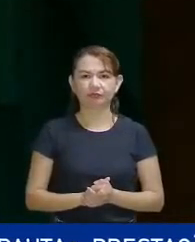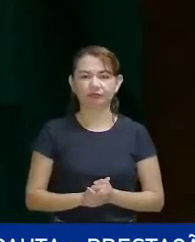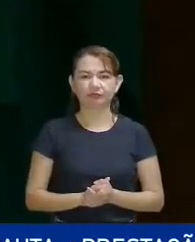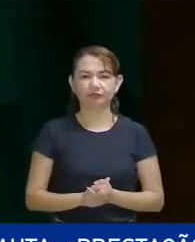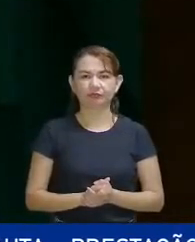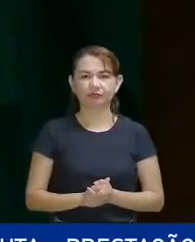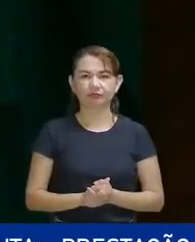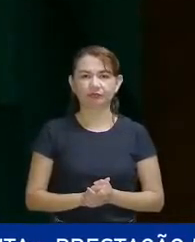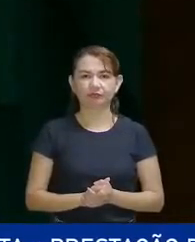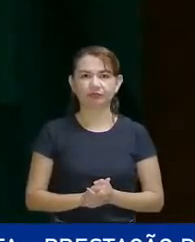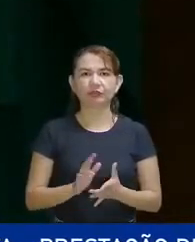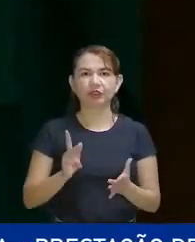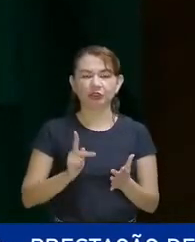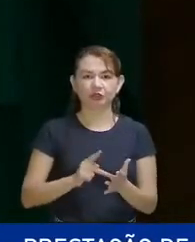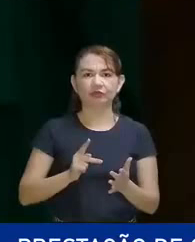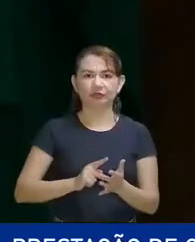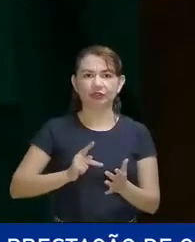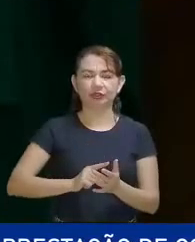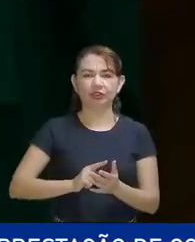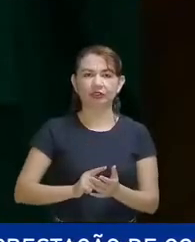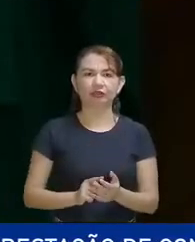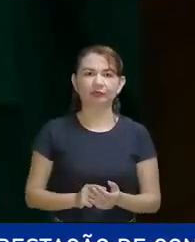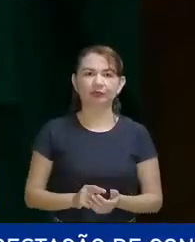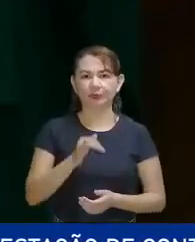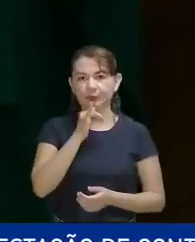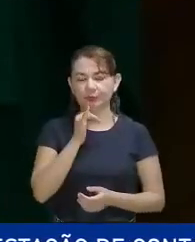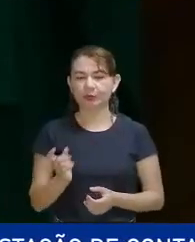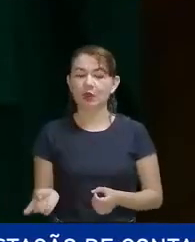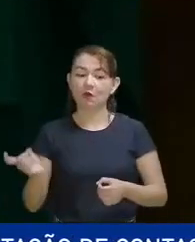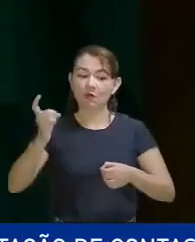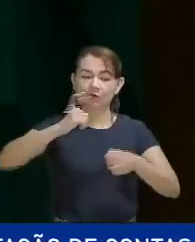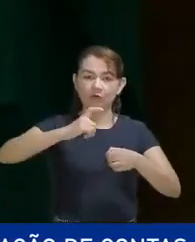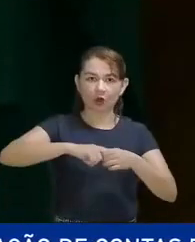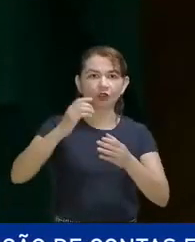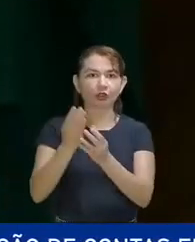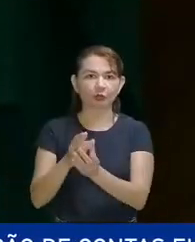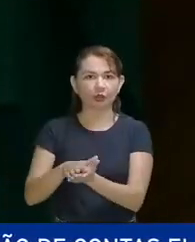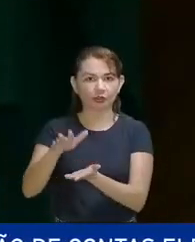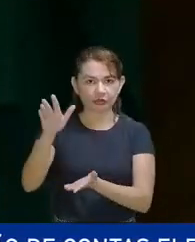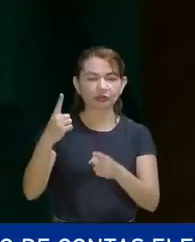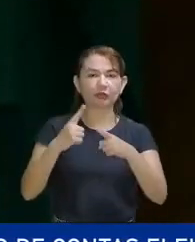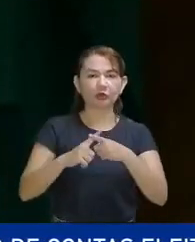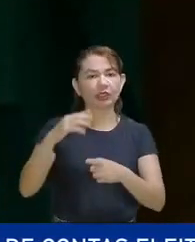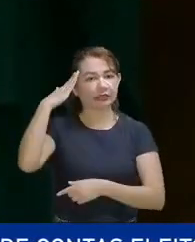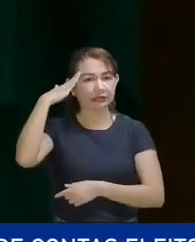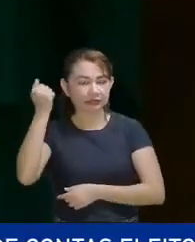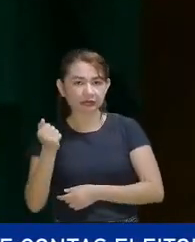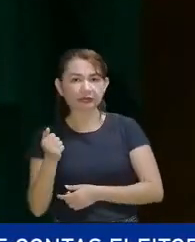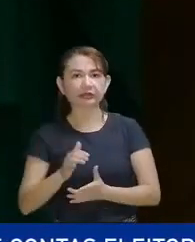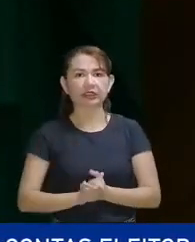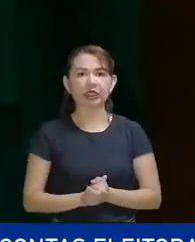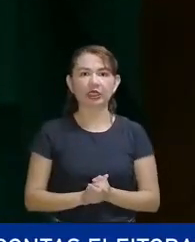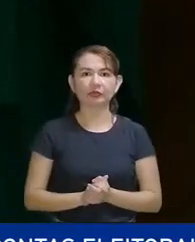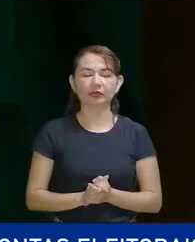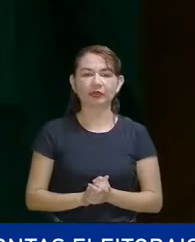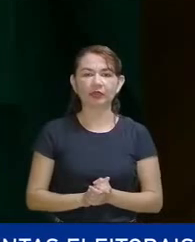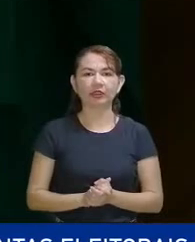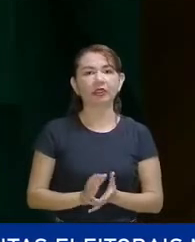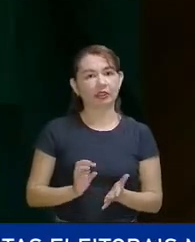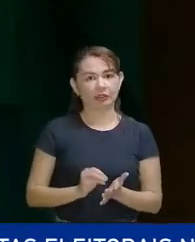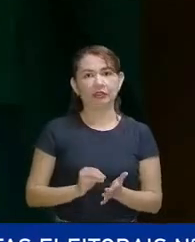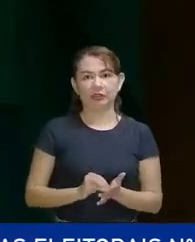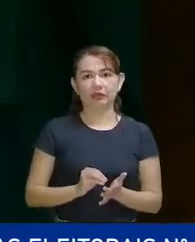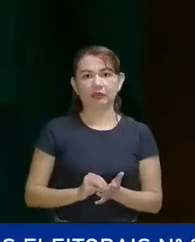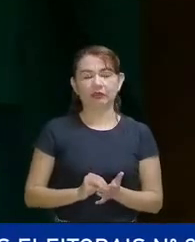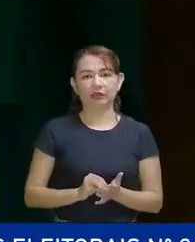Ela, de fato, devolve os autos a esta corte por reconhecer que houve um erro em procedendo.